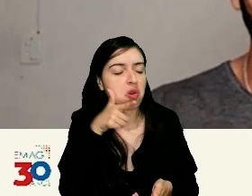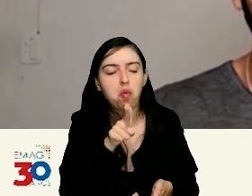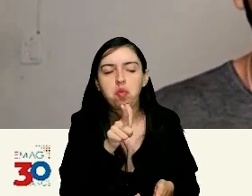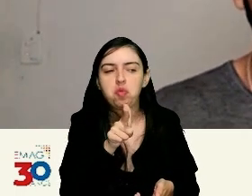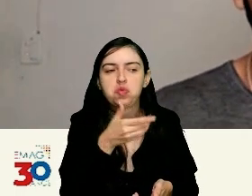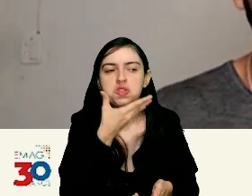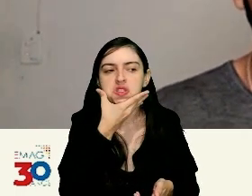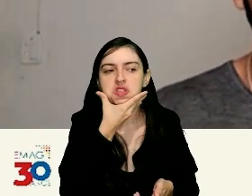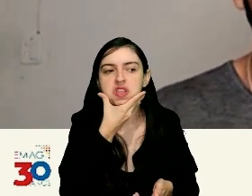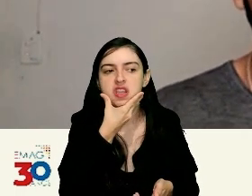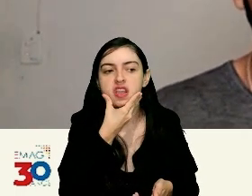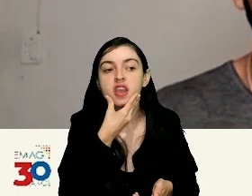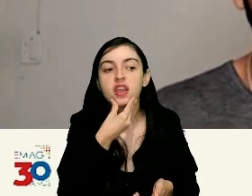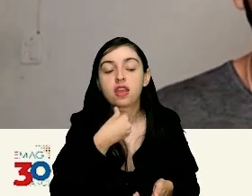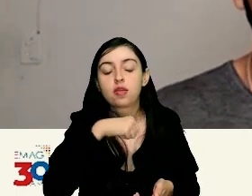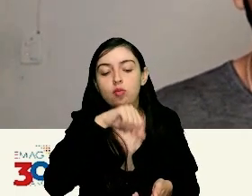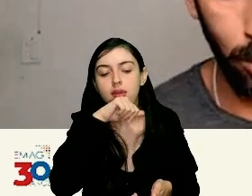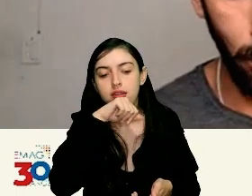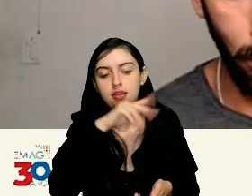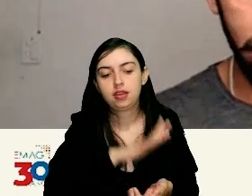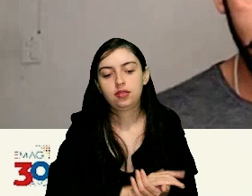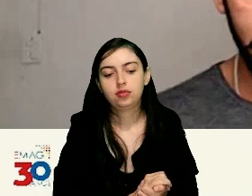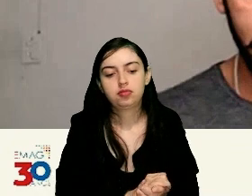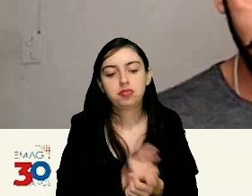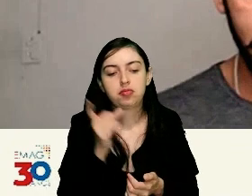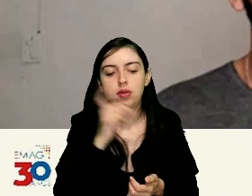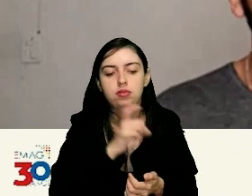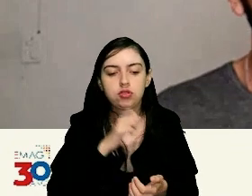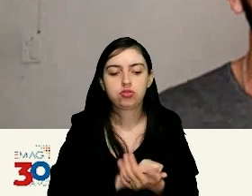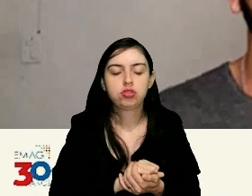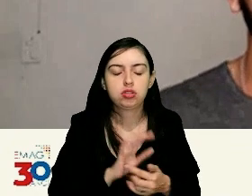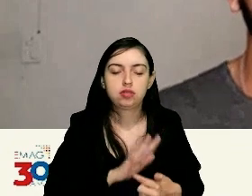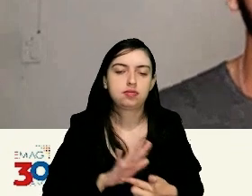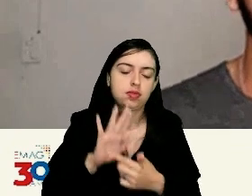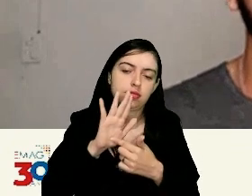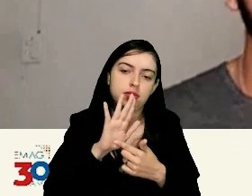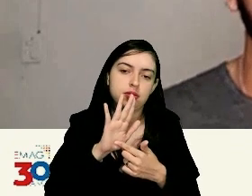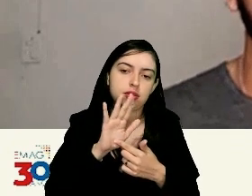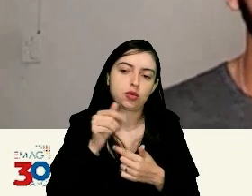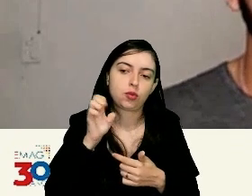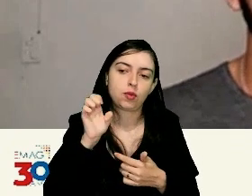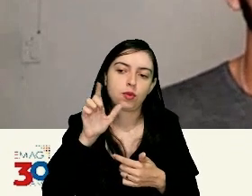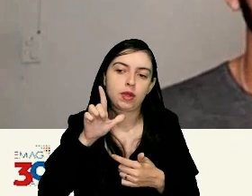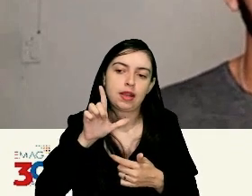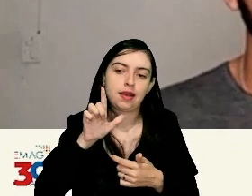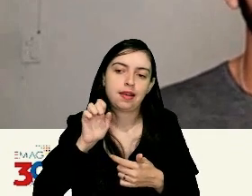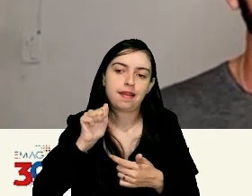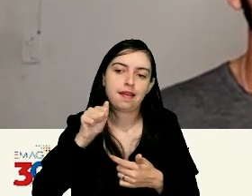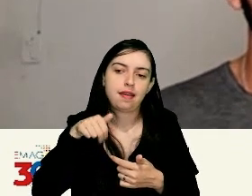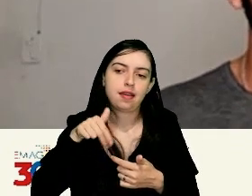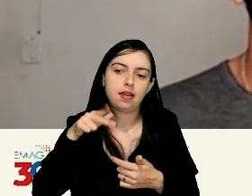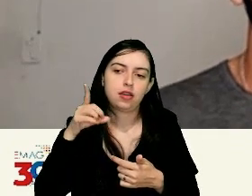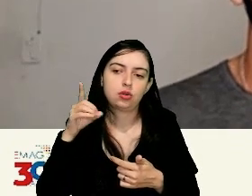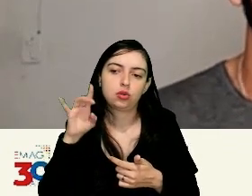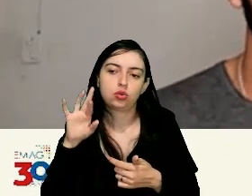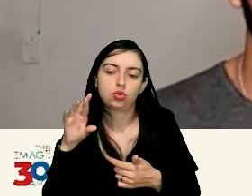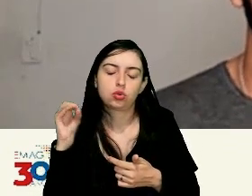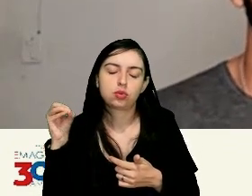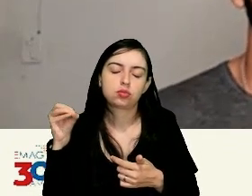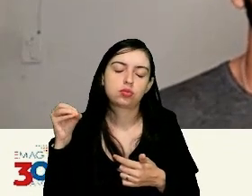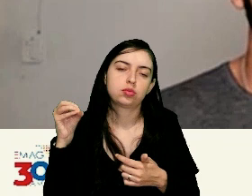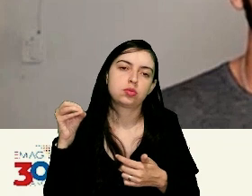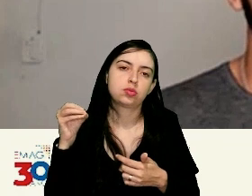que o Leandro trouxe, que eu venho estudando nos últimos anos, justamente como uma questão